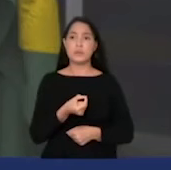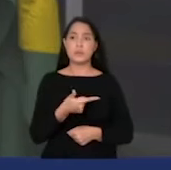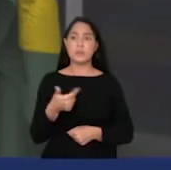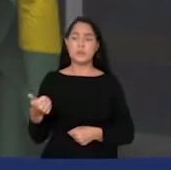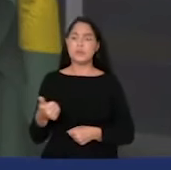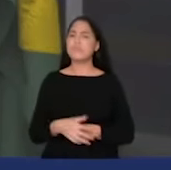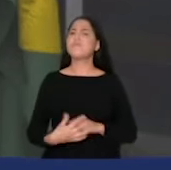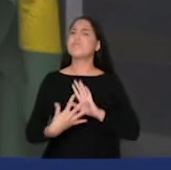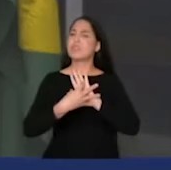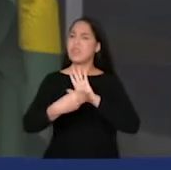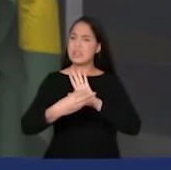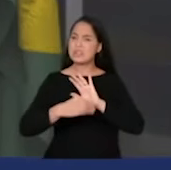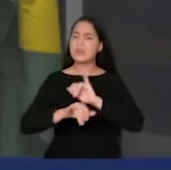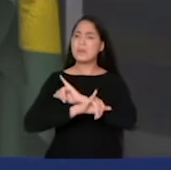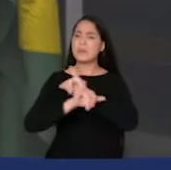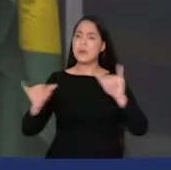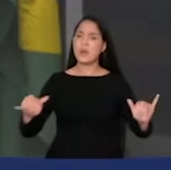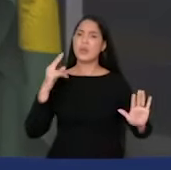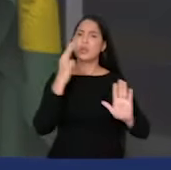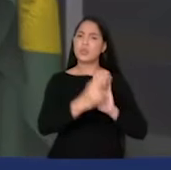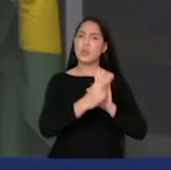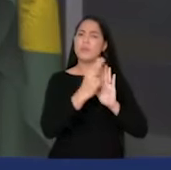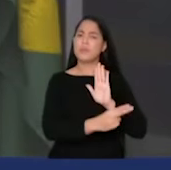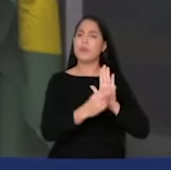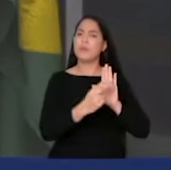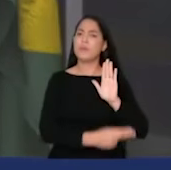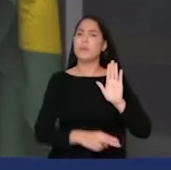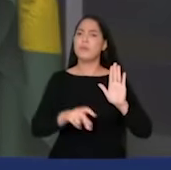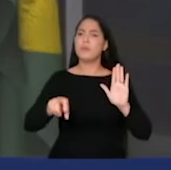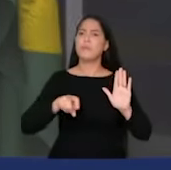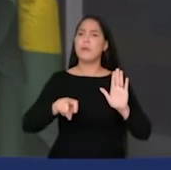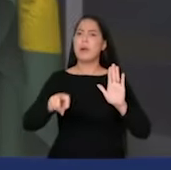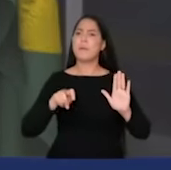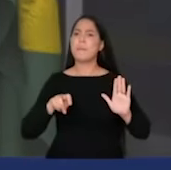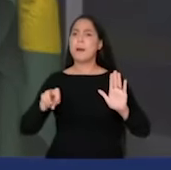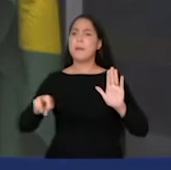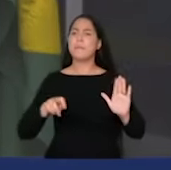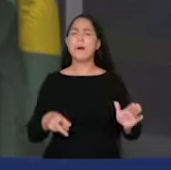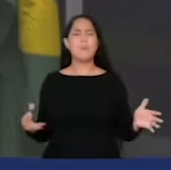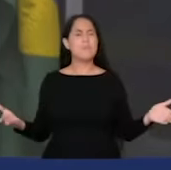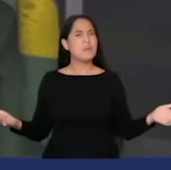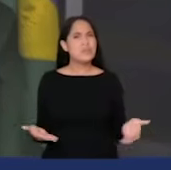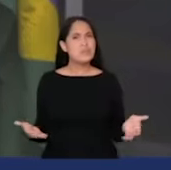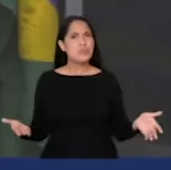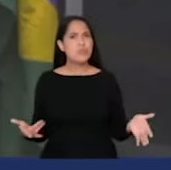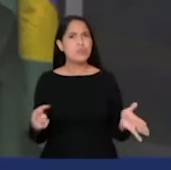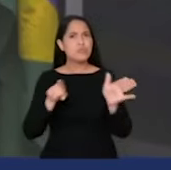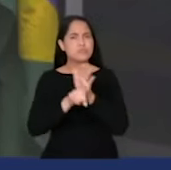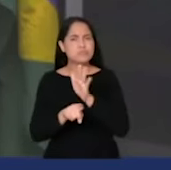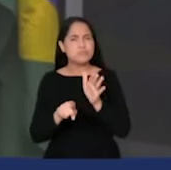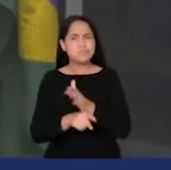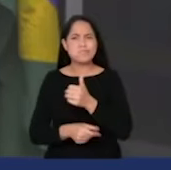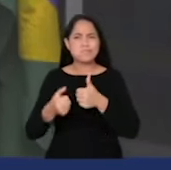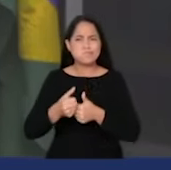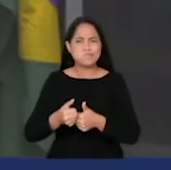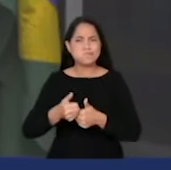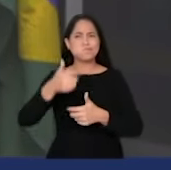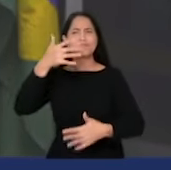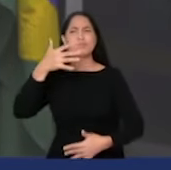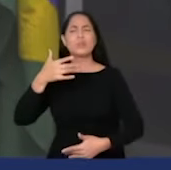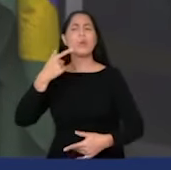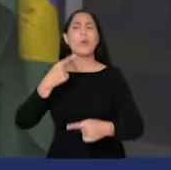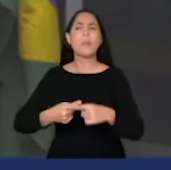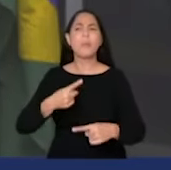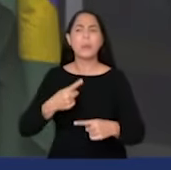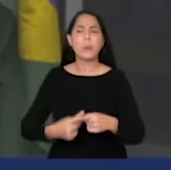das nomeações: hoje o rito engloba respostas a um questionamento bastante extenso por quem está sendo nomeado sobre sua